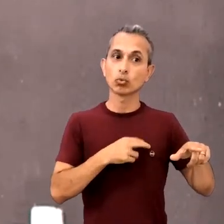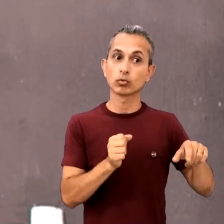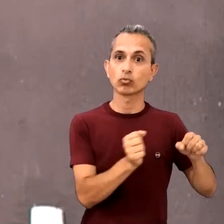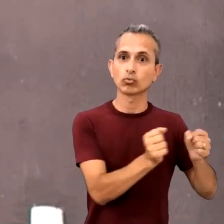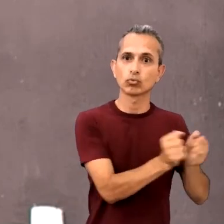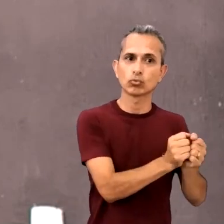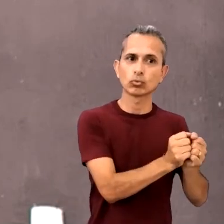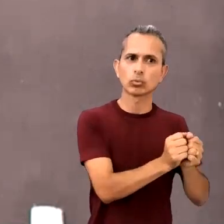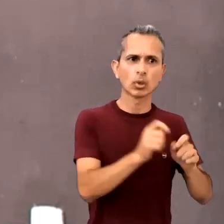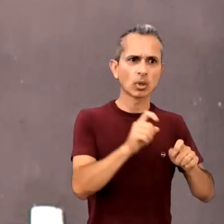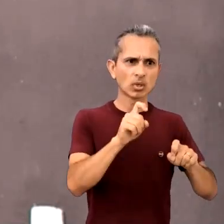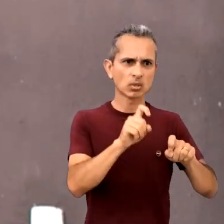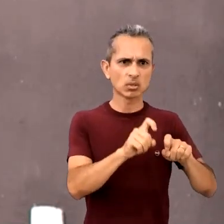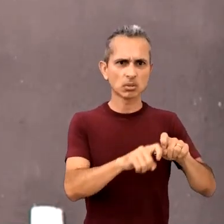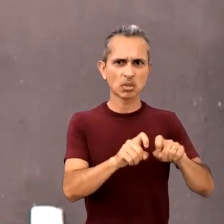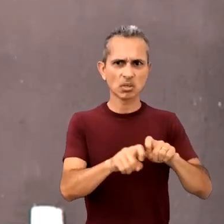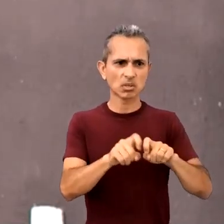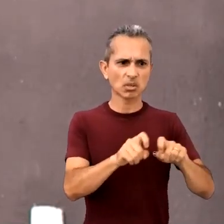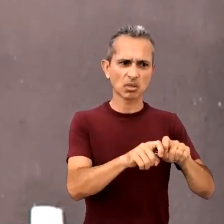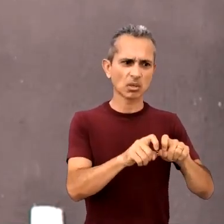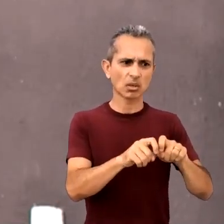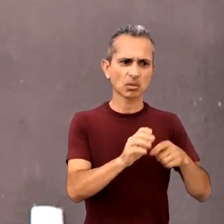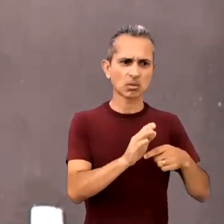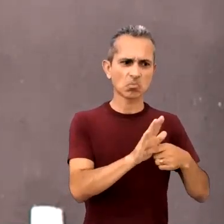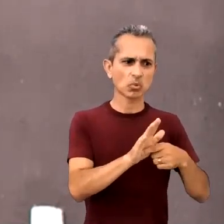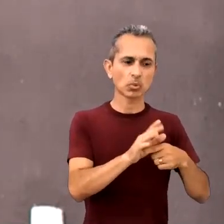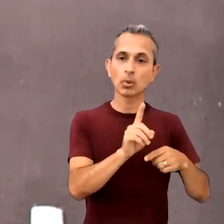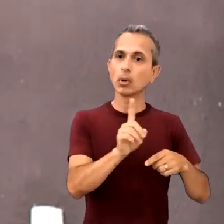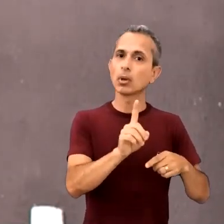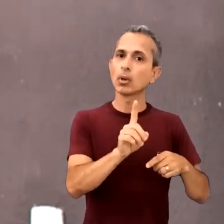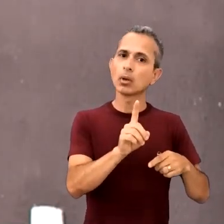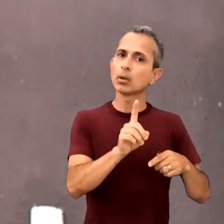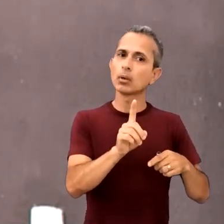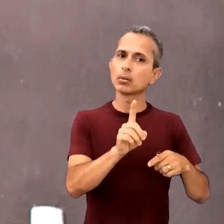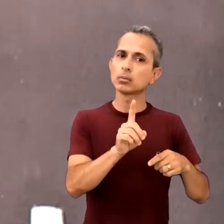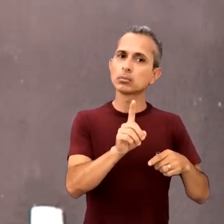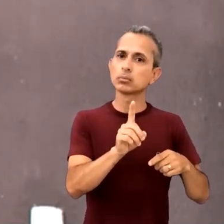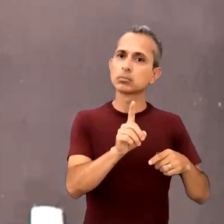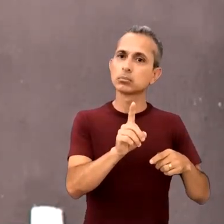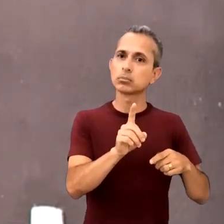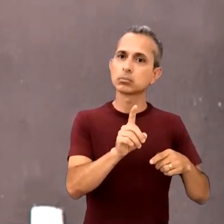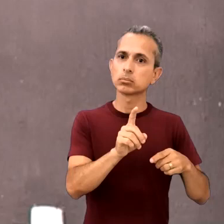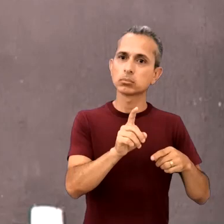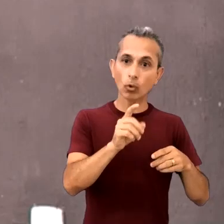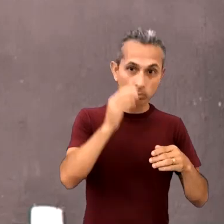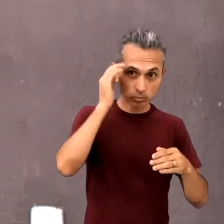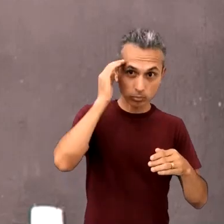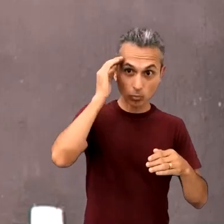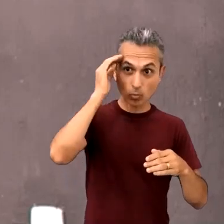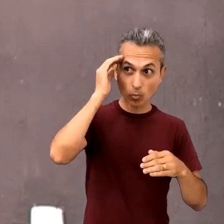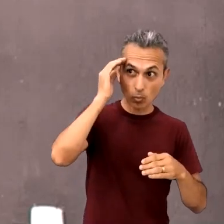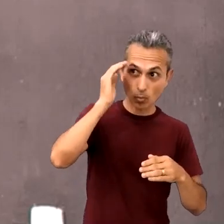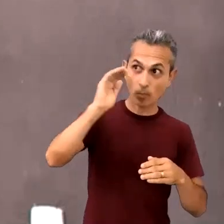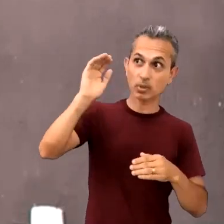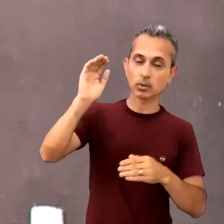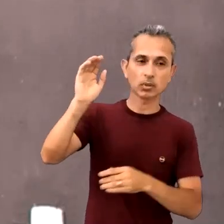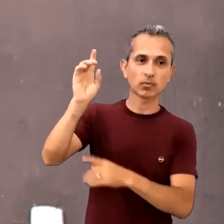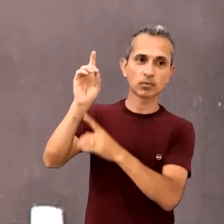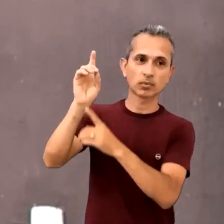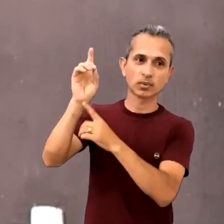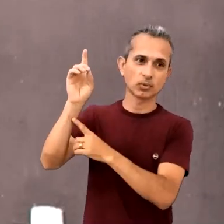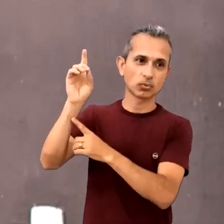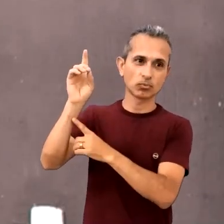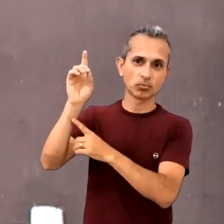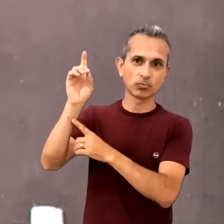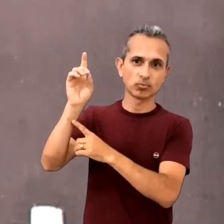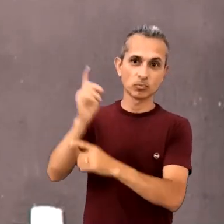sexual, nenhum interesse fora do vínculo do casamento. Apenas cumprir a vontade de Deus. É a vontade dos